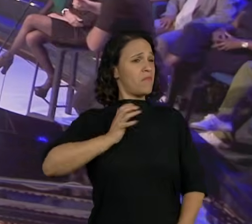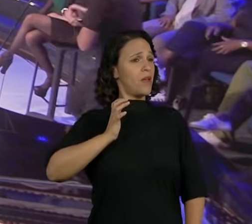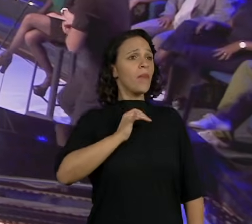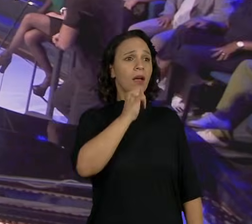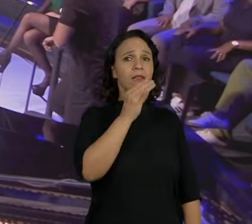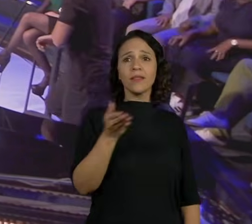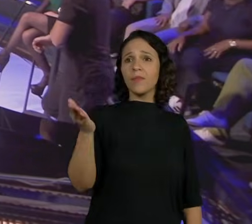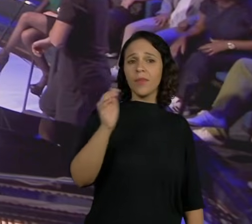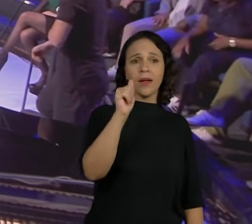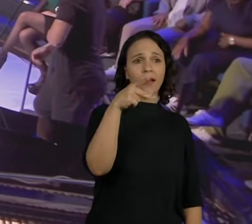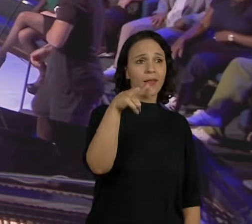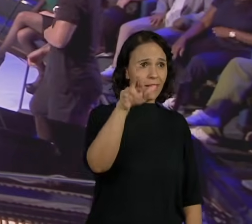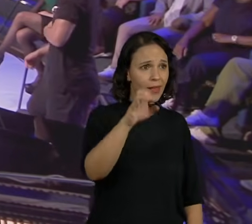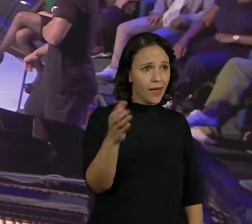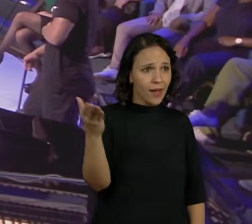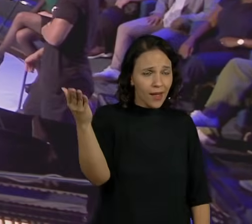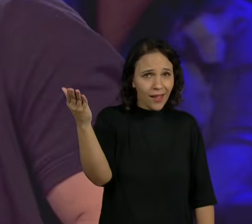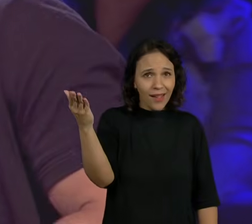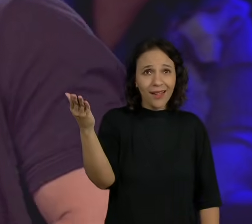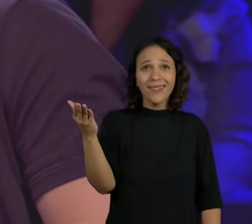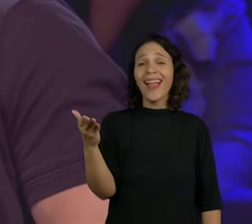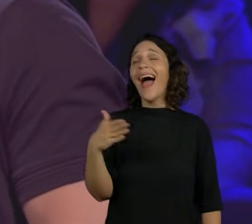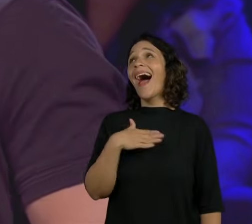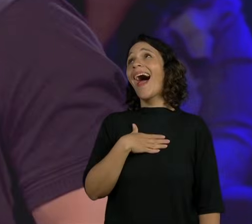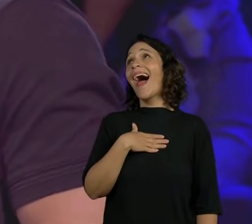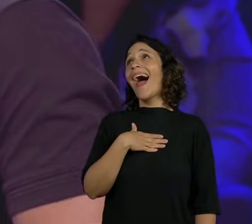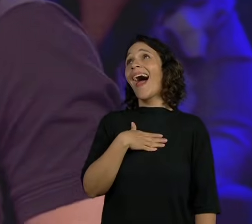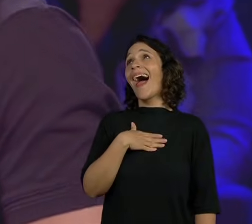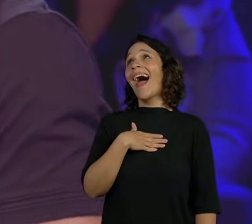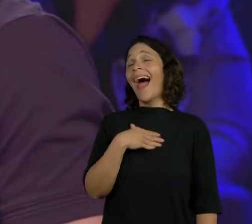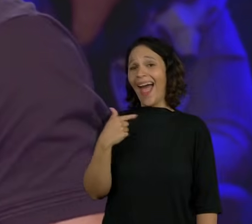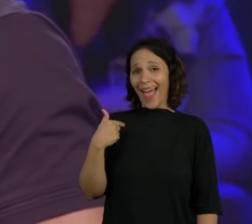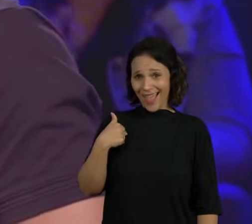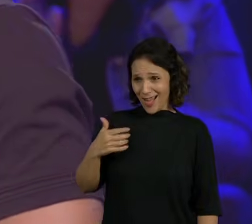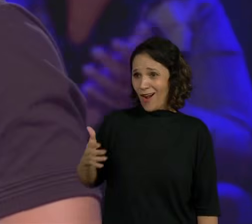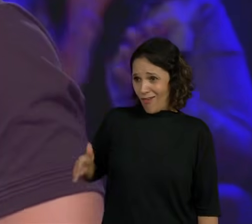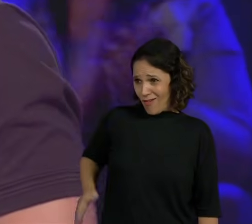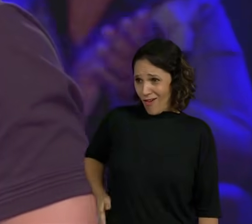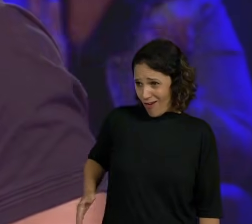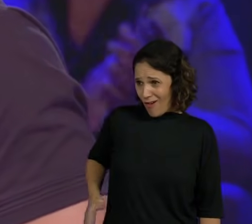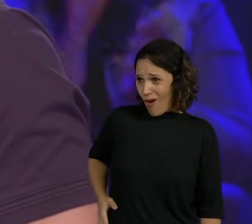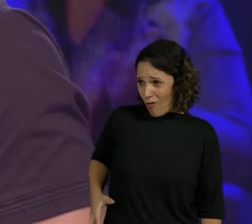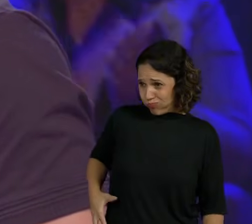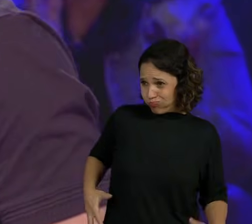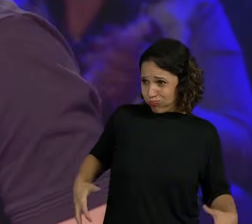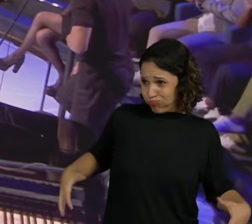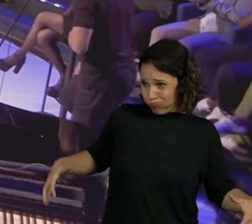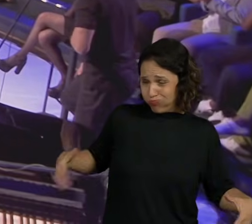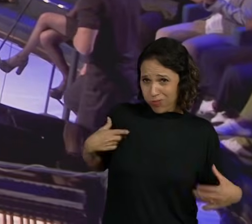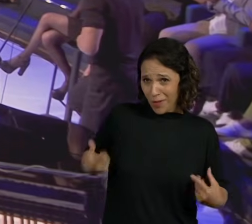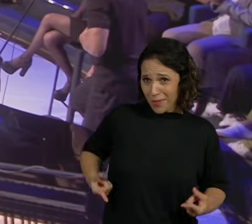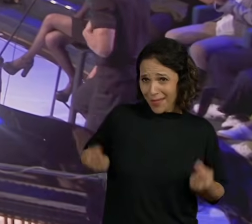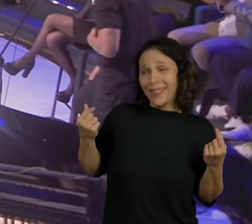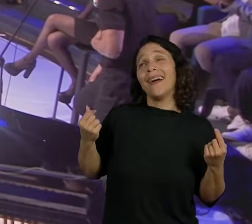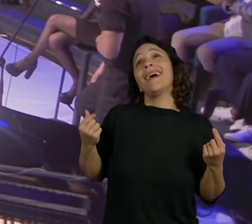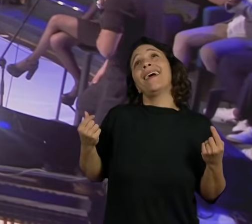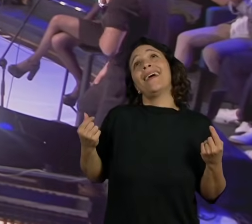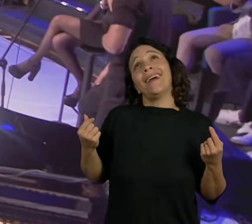caso, por exemplo. Ai, que piada boa. Queria eu ser milionário.